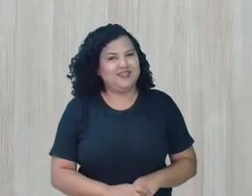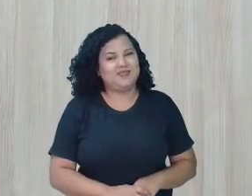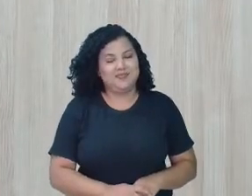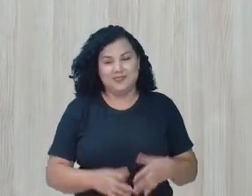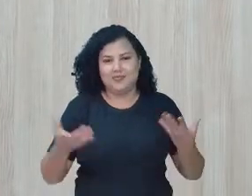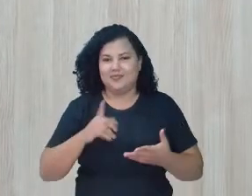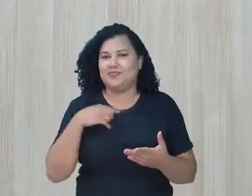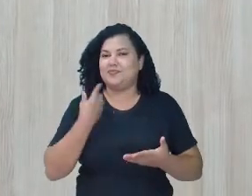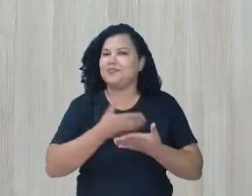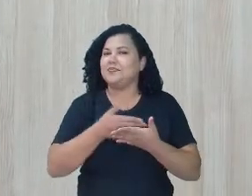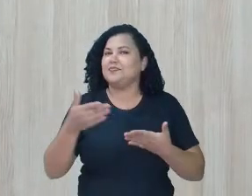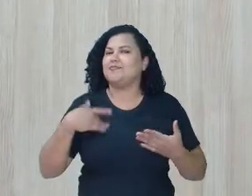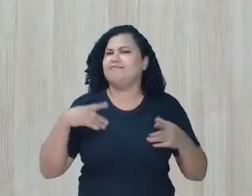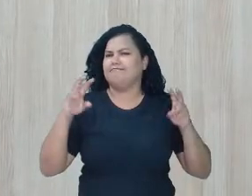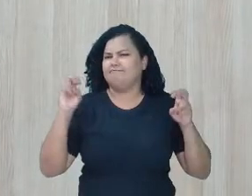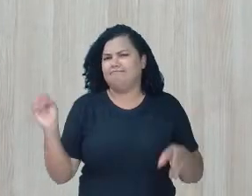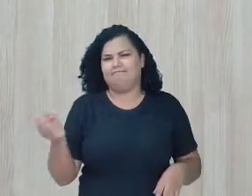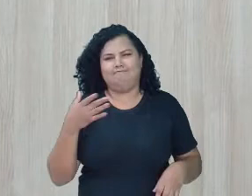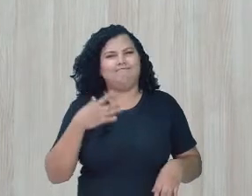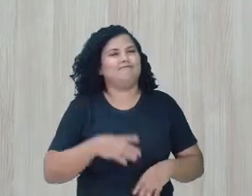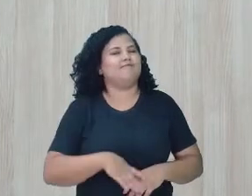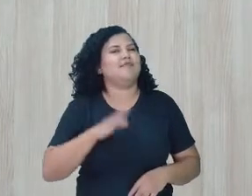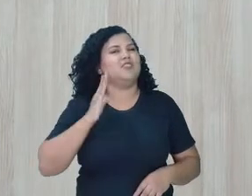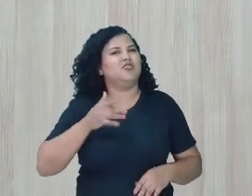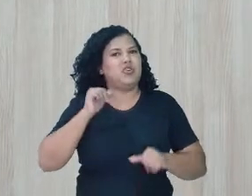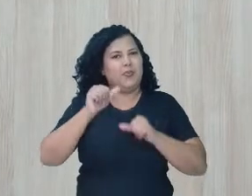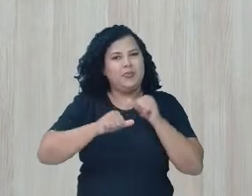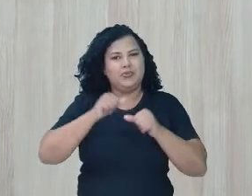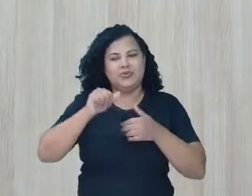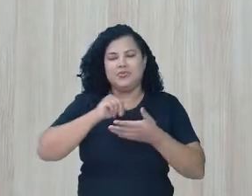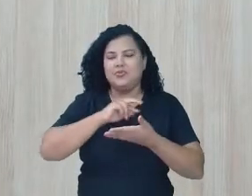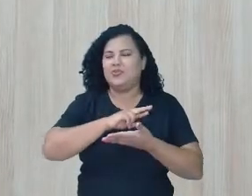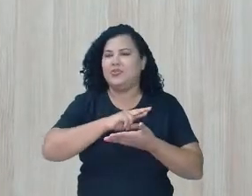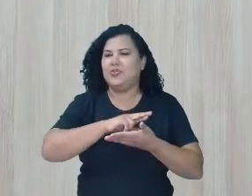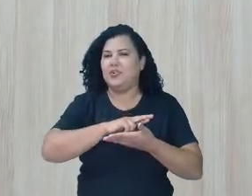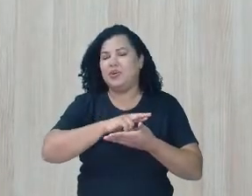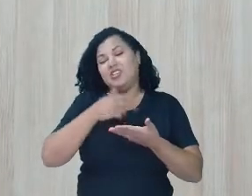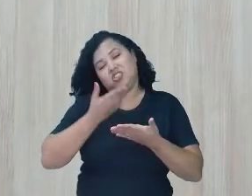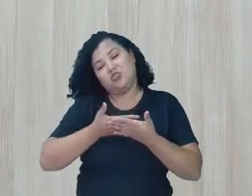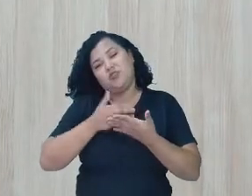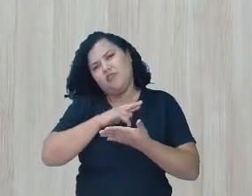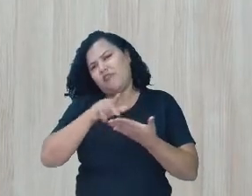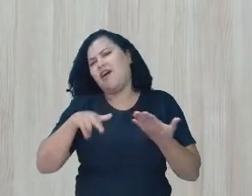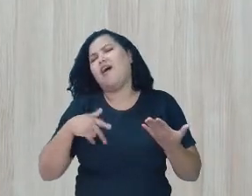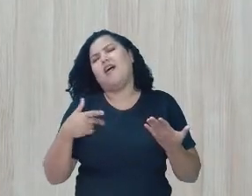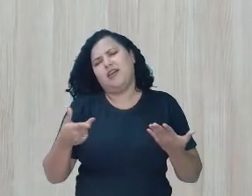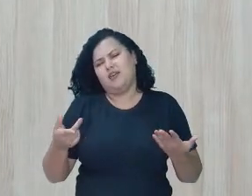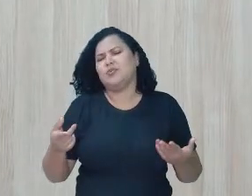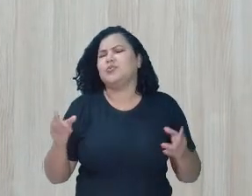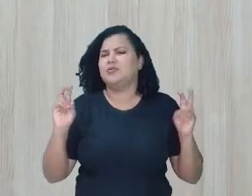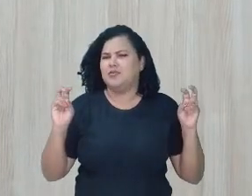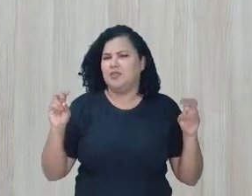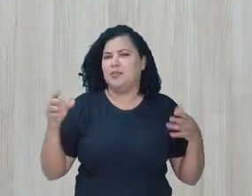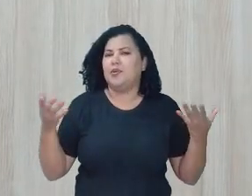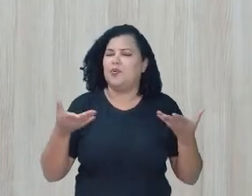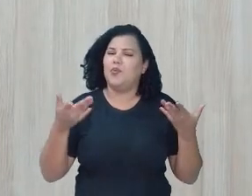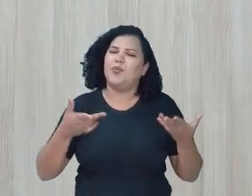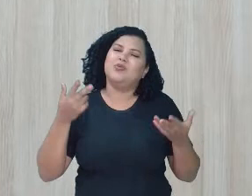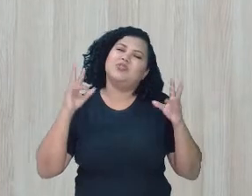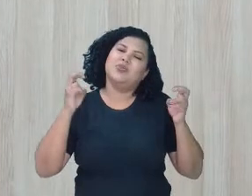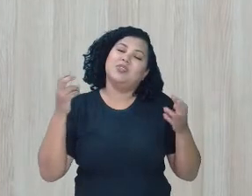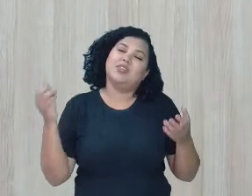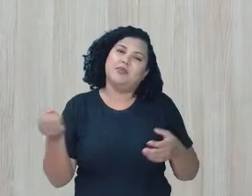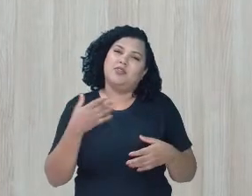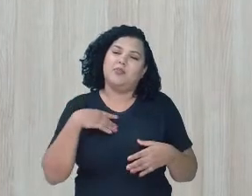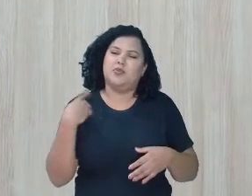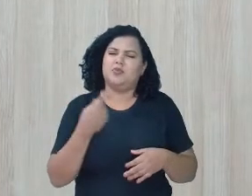Hoje a gente começa um tema novo, né? A gente já abordou diversos assuntos, então hoje vai ser um tema novo para a gente ter aí essa semana